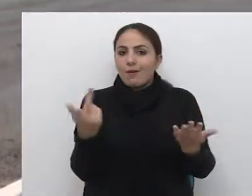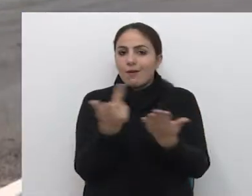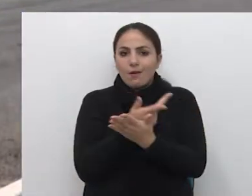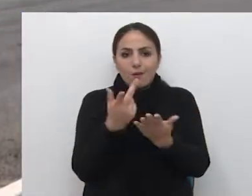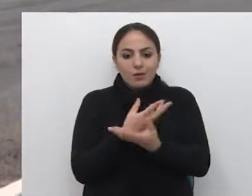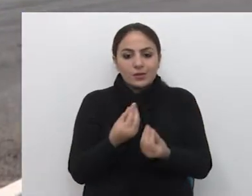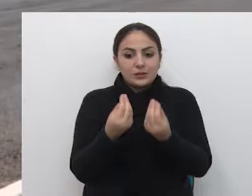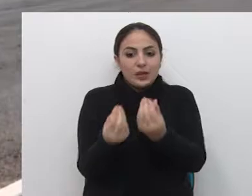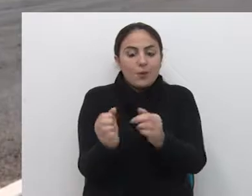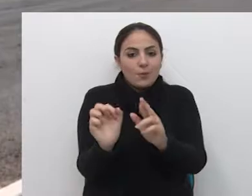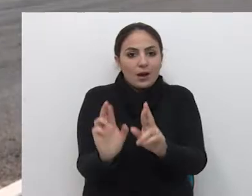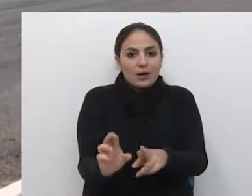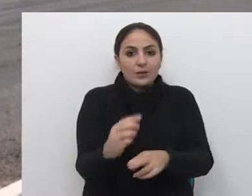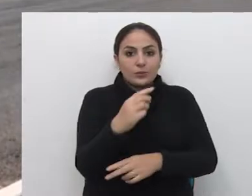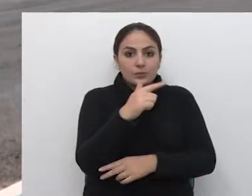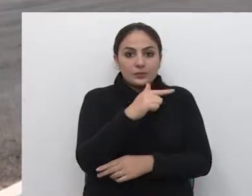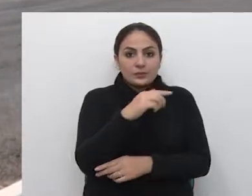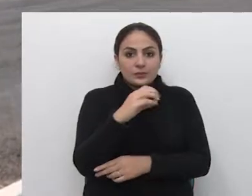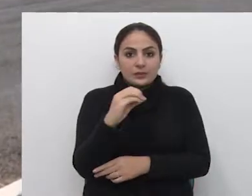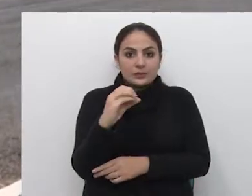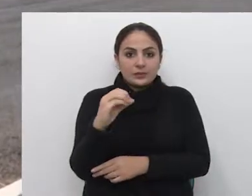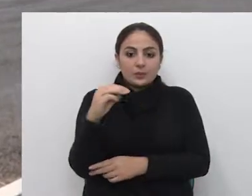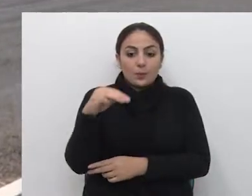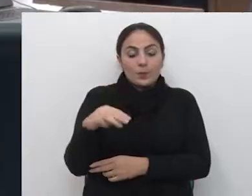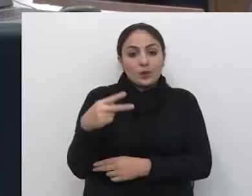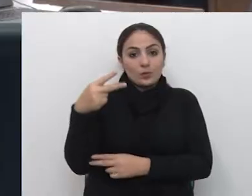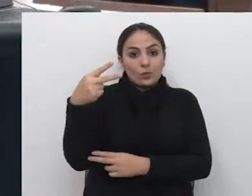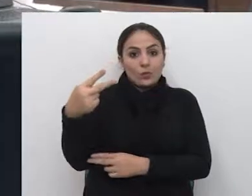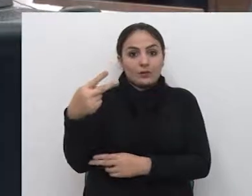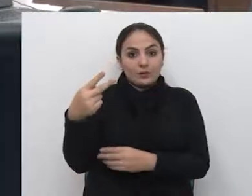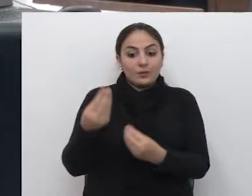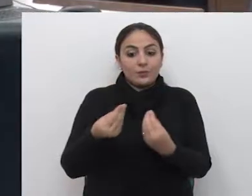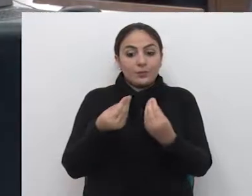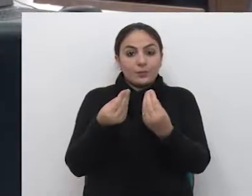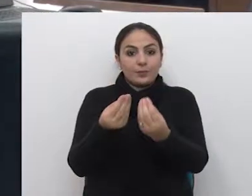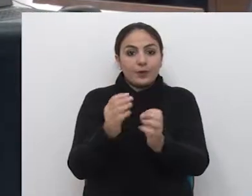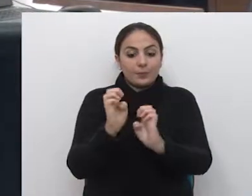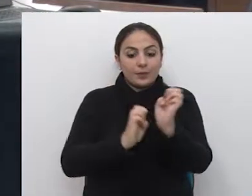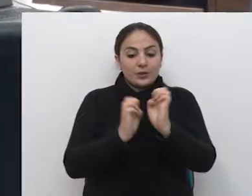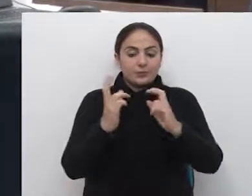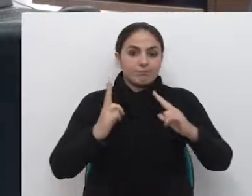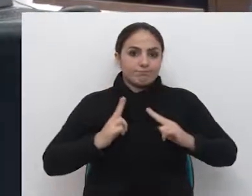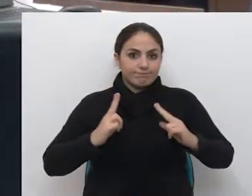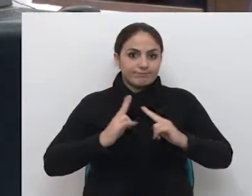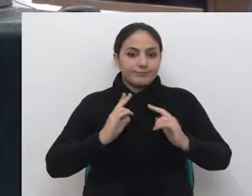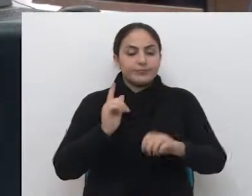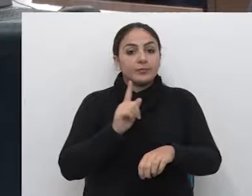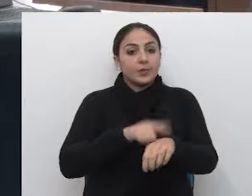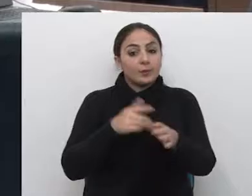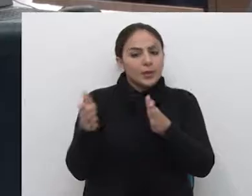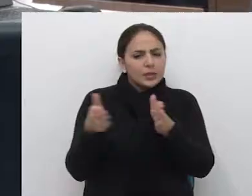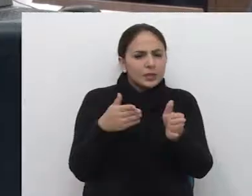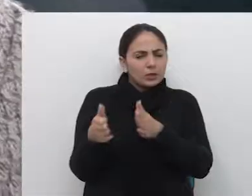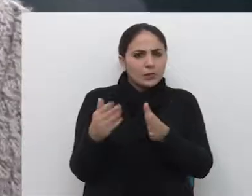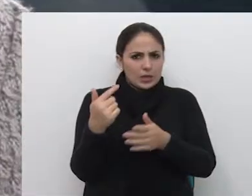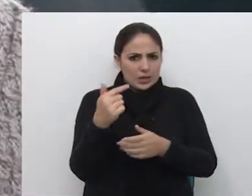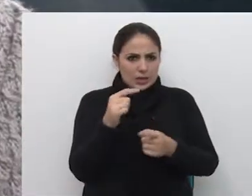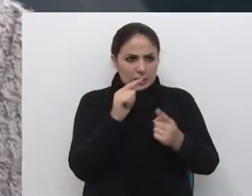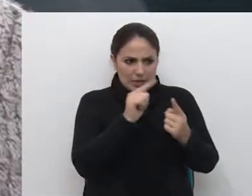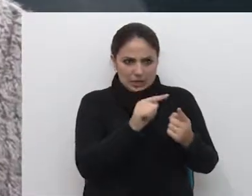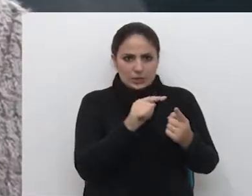ao destinar uma área com 700 metros quadrados para a iniciativa privada. Na época, ele,